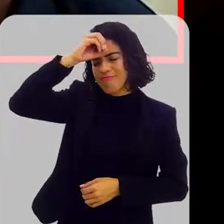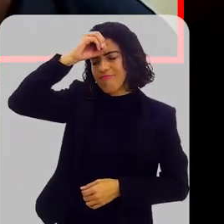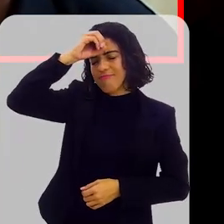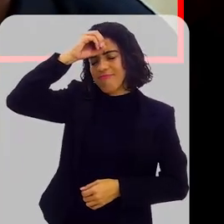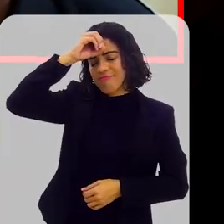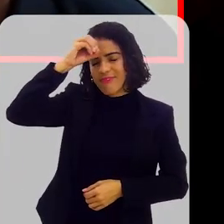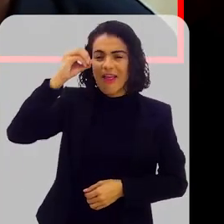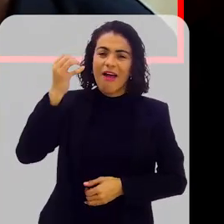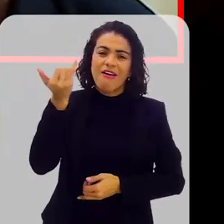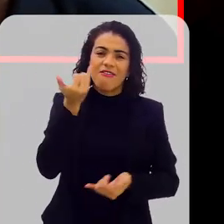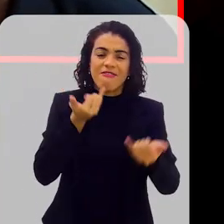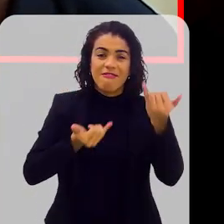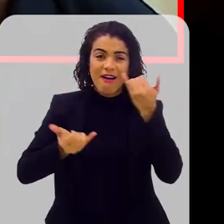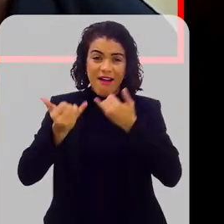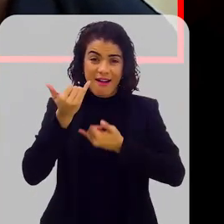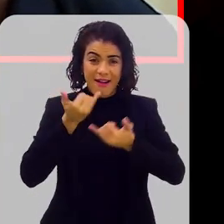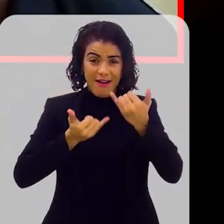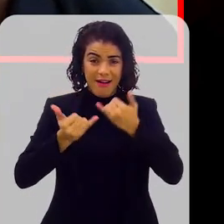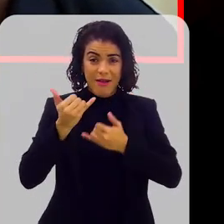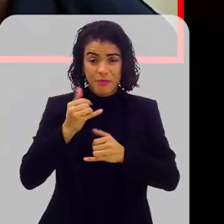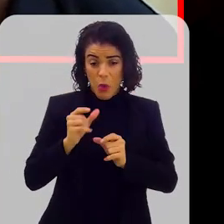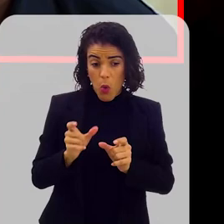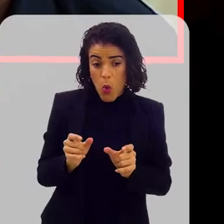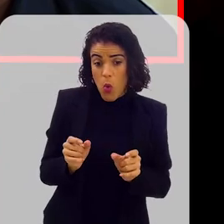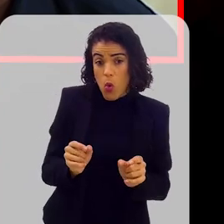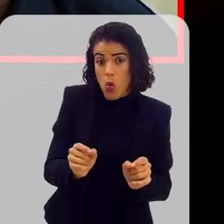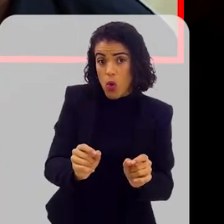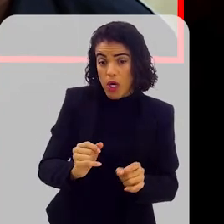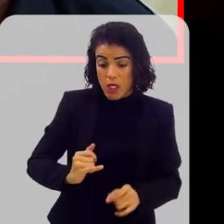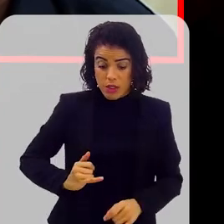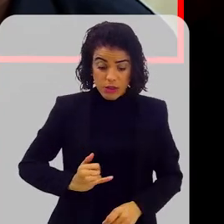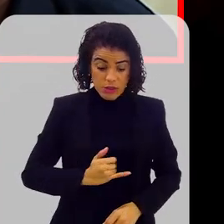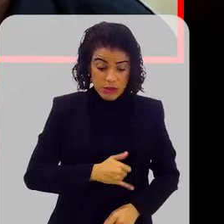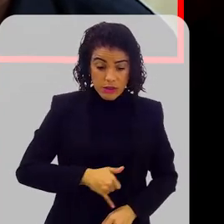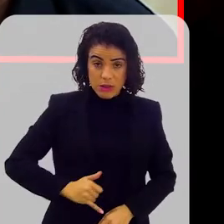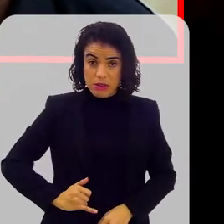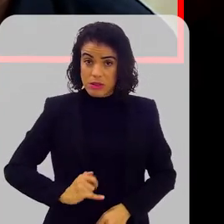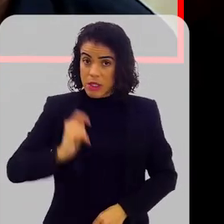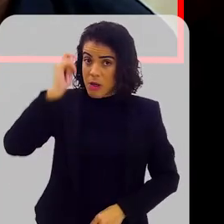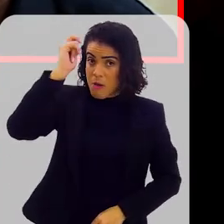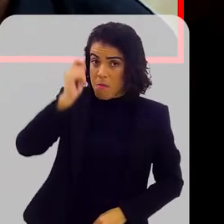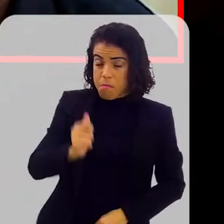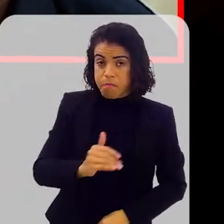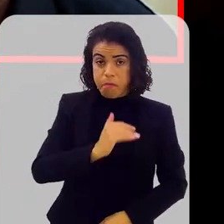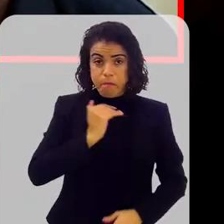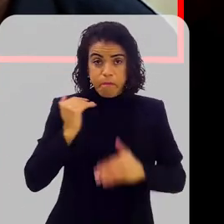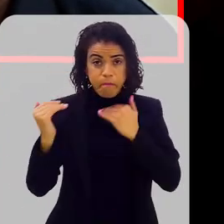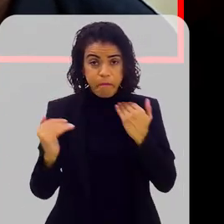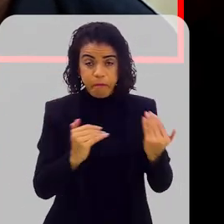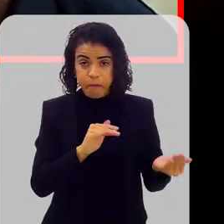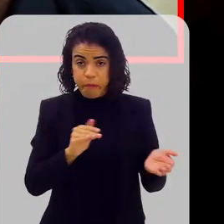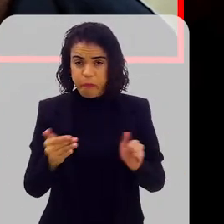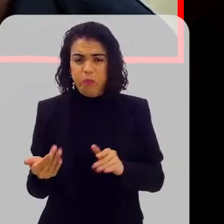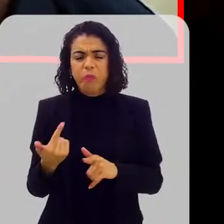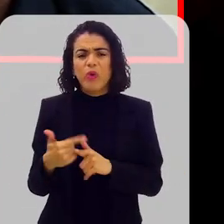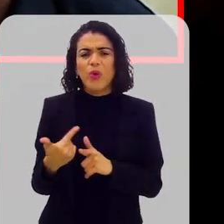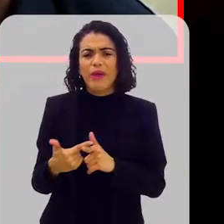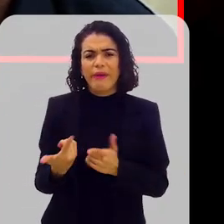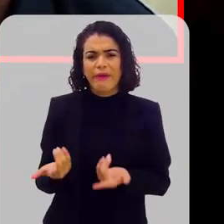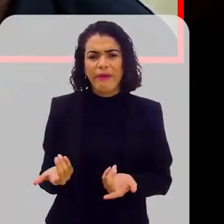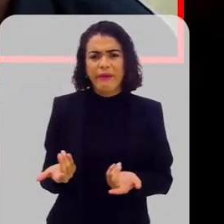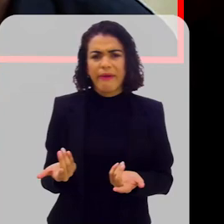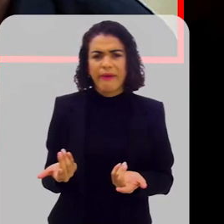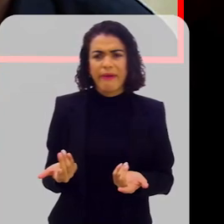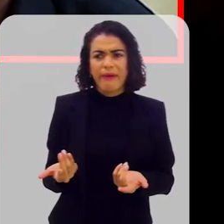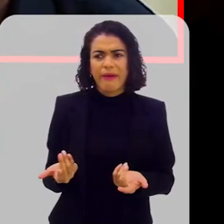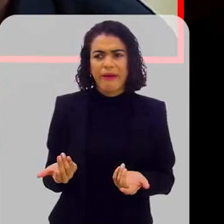leigo, escuta-se muito falar, assim, o inconsciente coletivo, que o câncer de intestino, ele é um dos mais letais que há. Por que